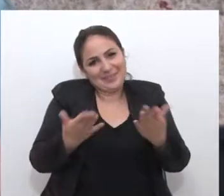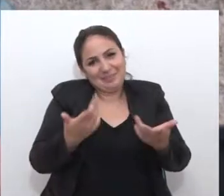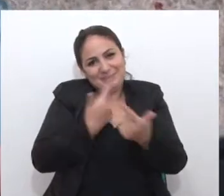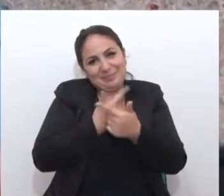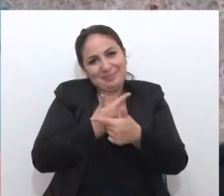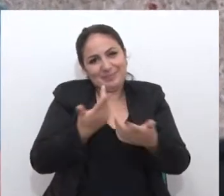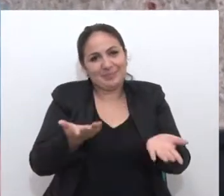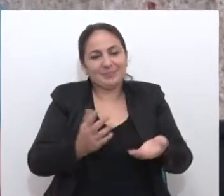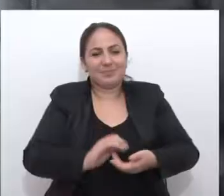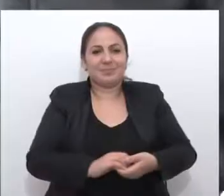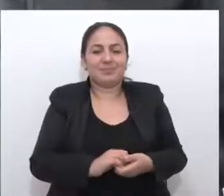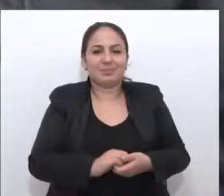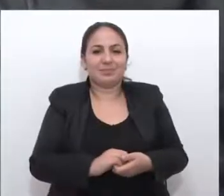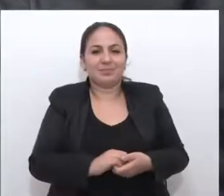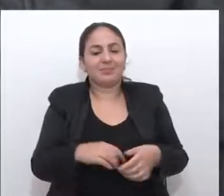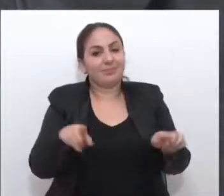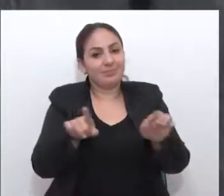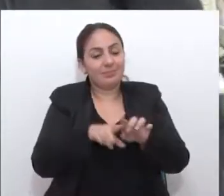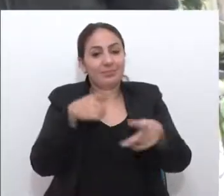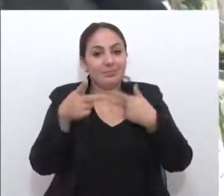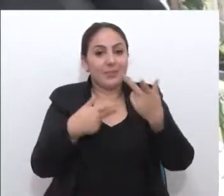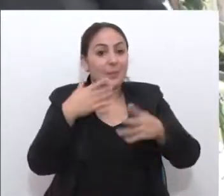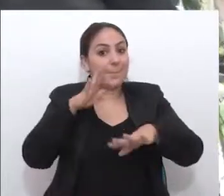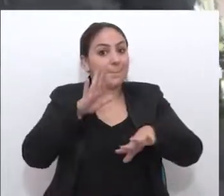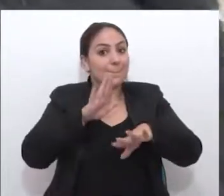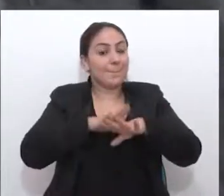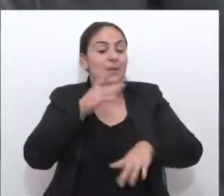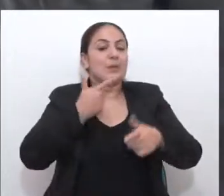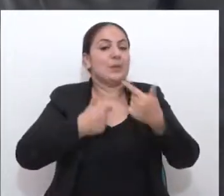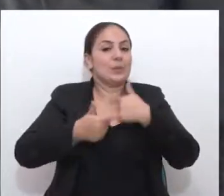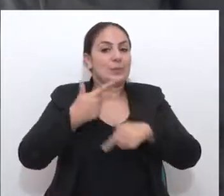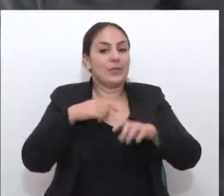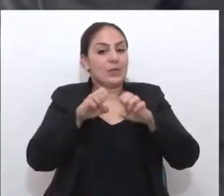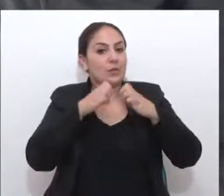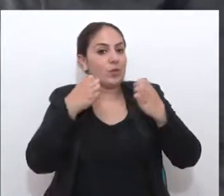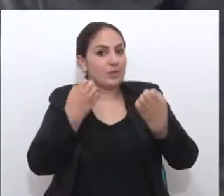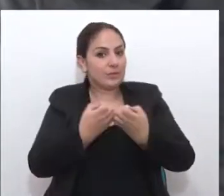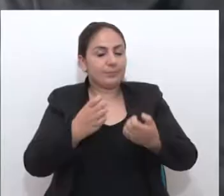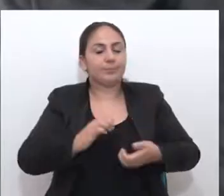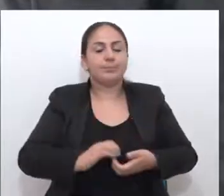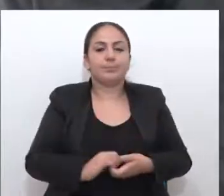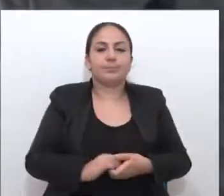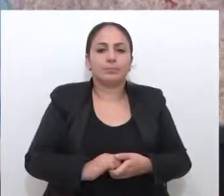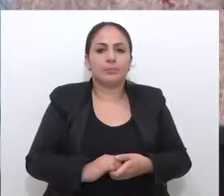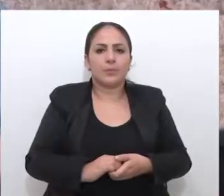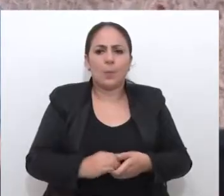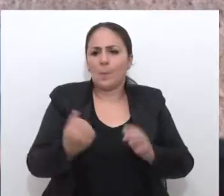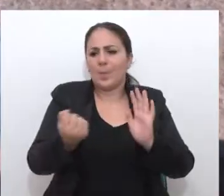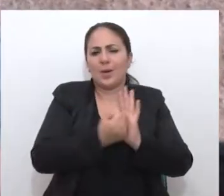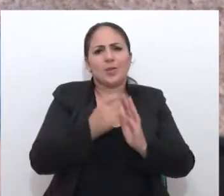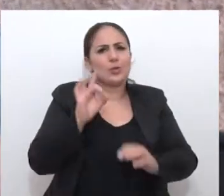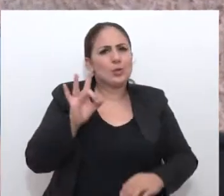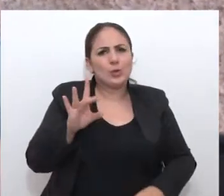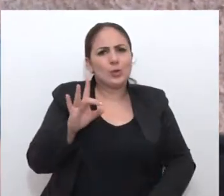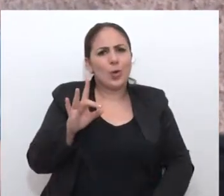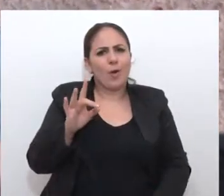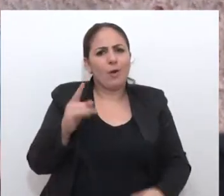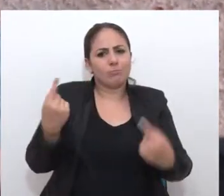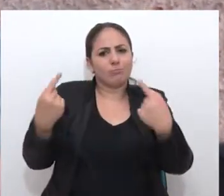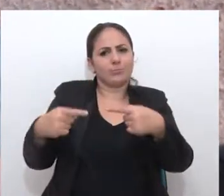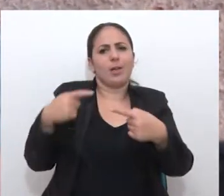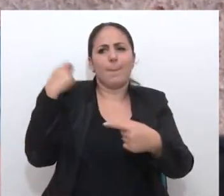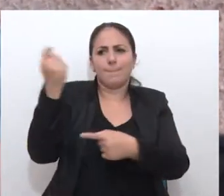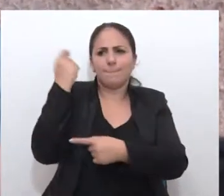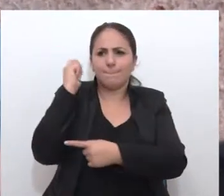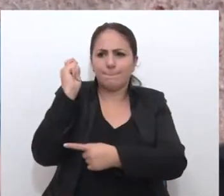caça. Ele também conta o que mais gostava durante os eventos. O cara mais marcante é só o